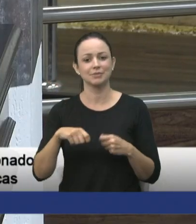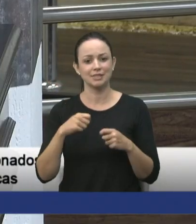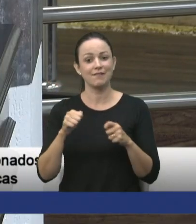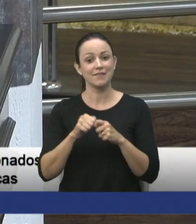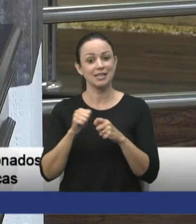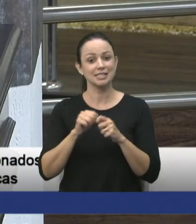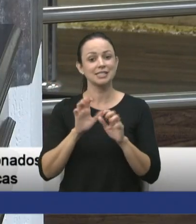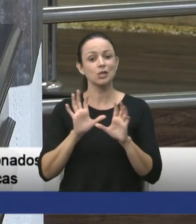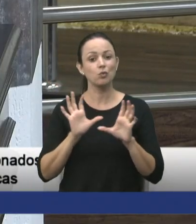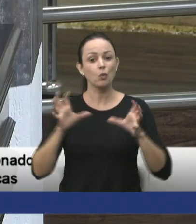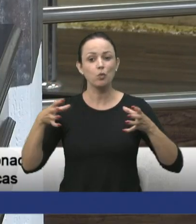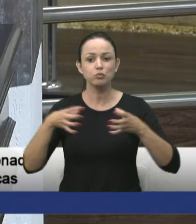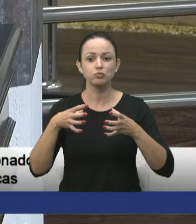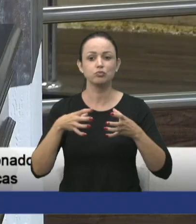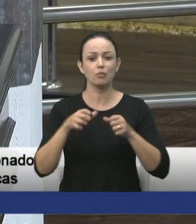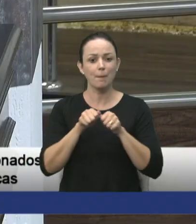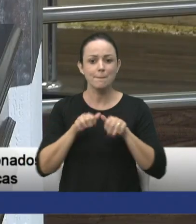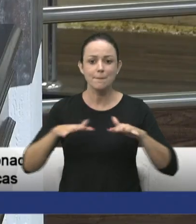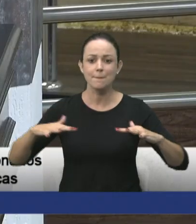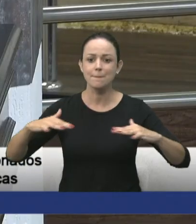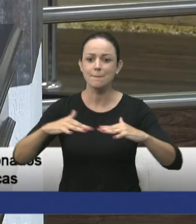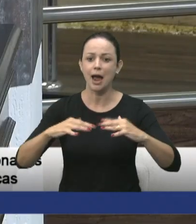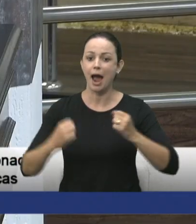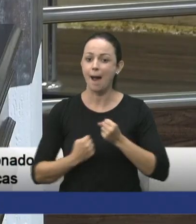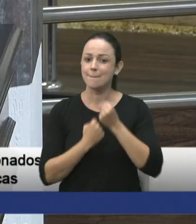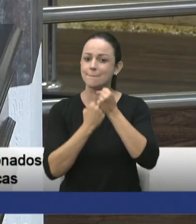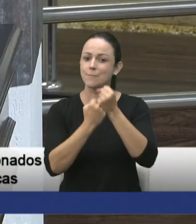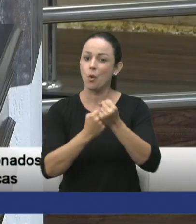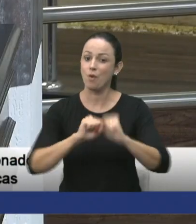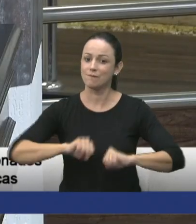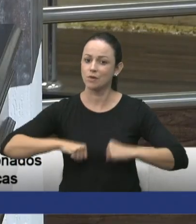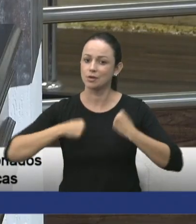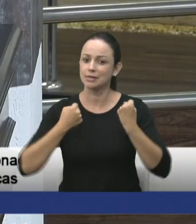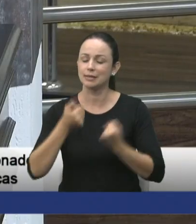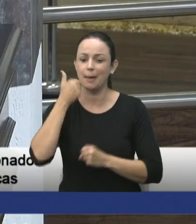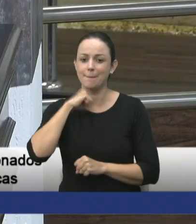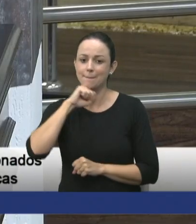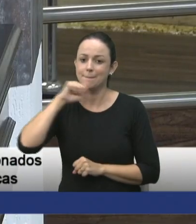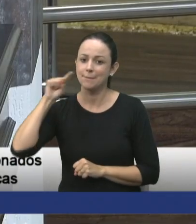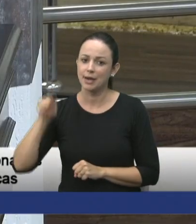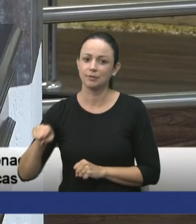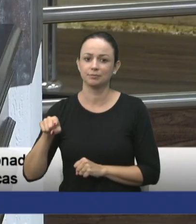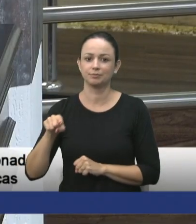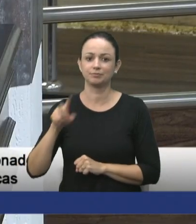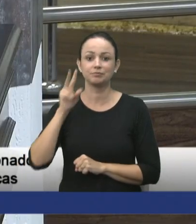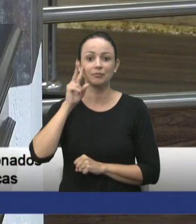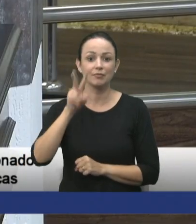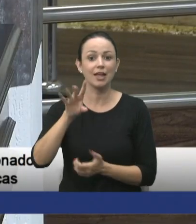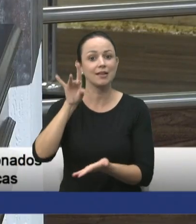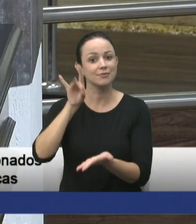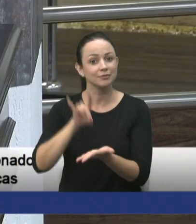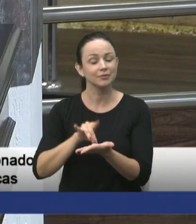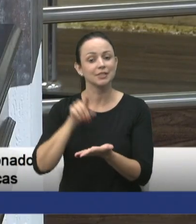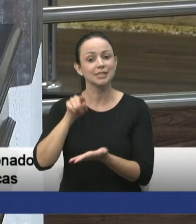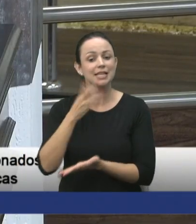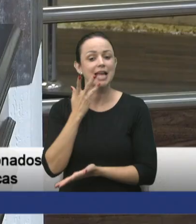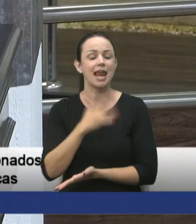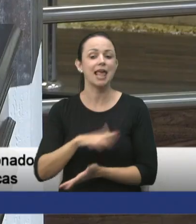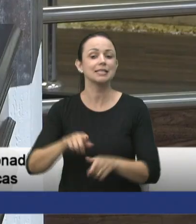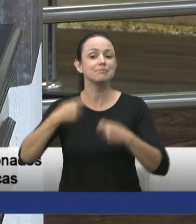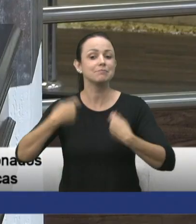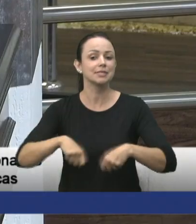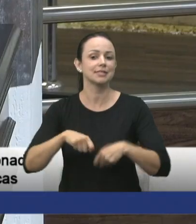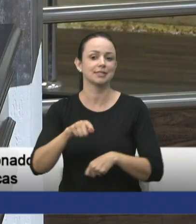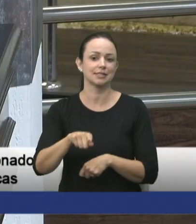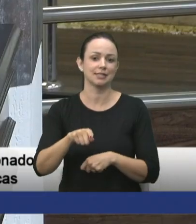forte, uma rede de fortalecimento da mãe, uma rede de fortalecimento que veja a real necessidade dessa criança, que